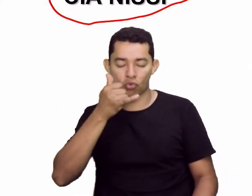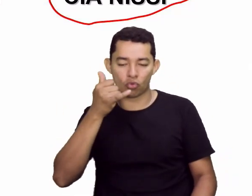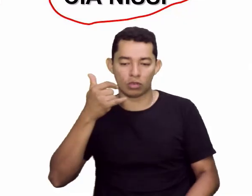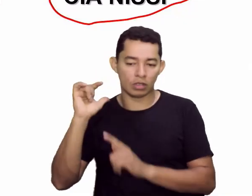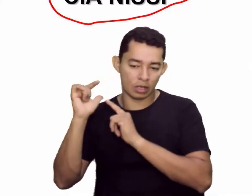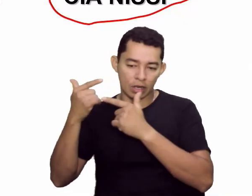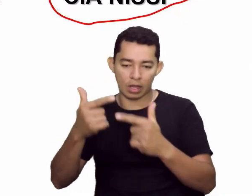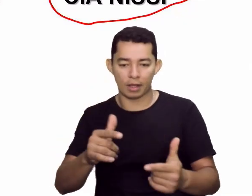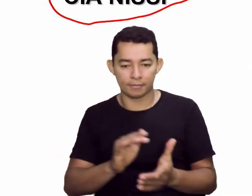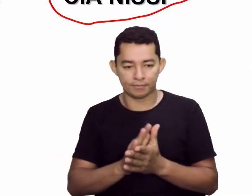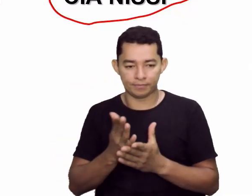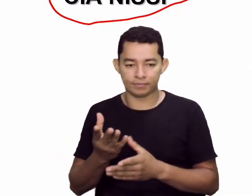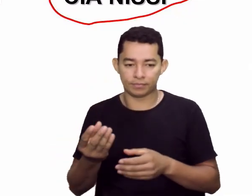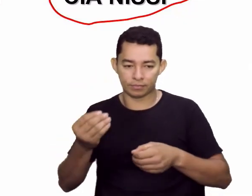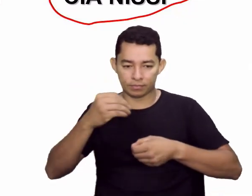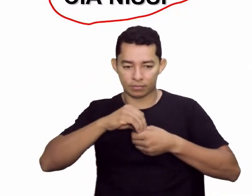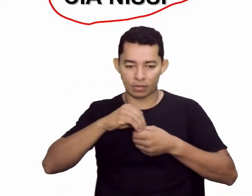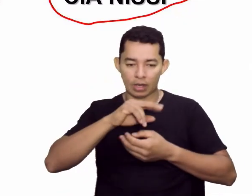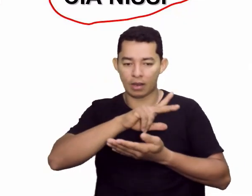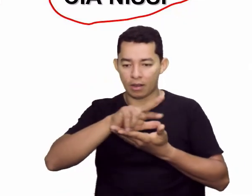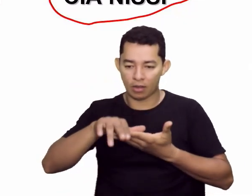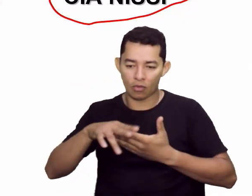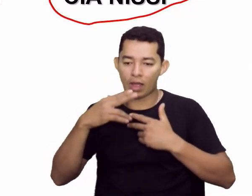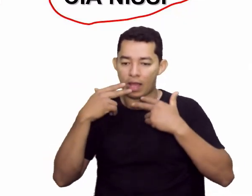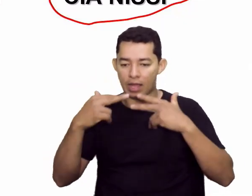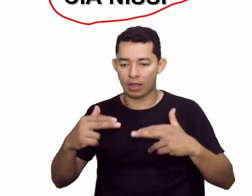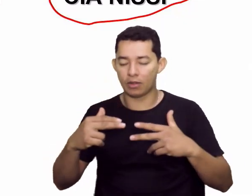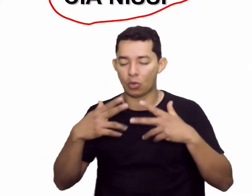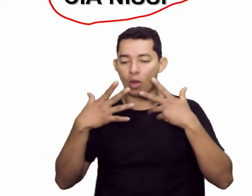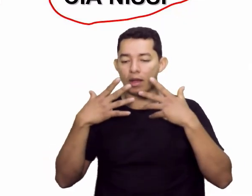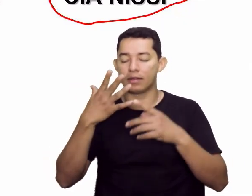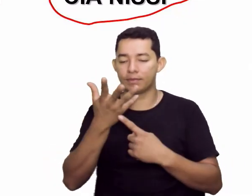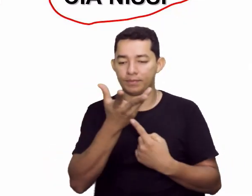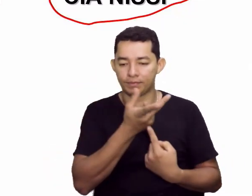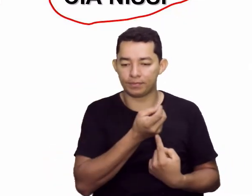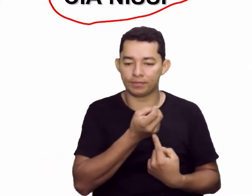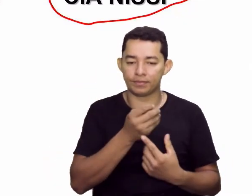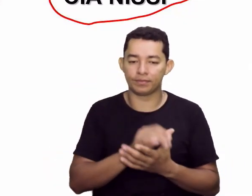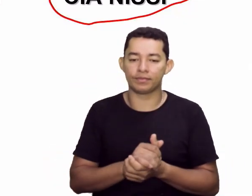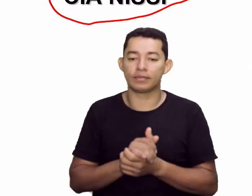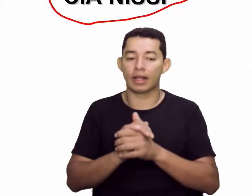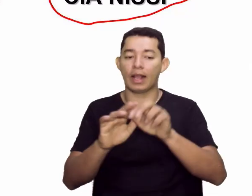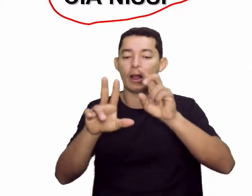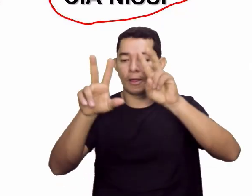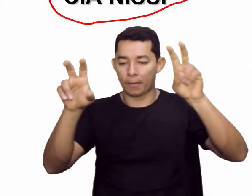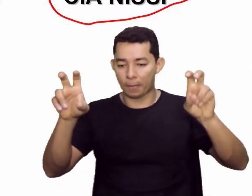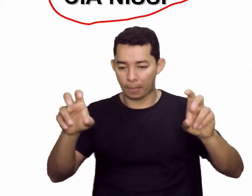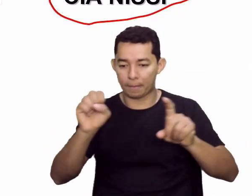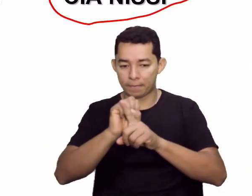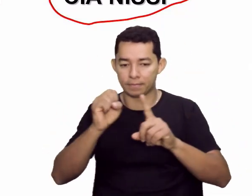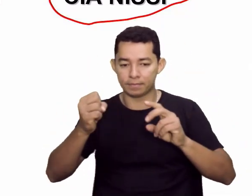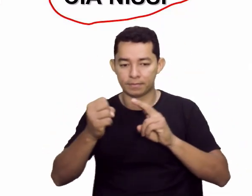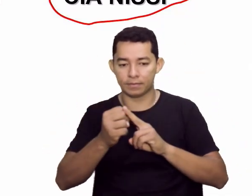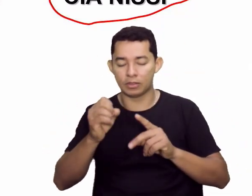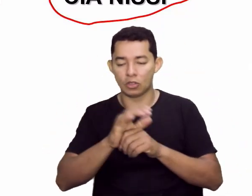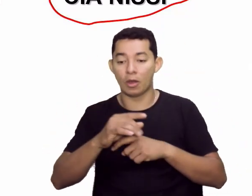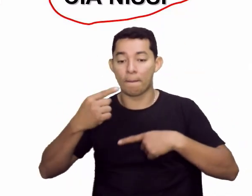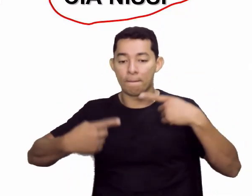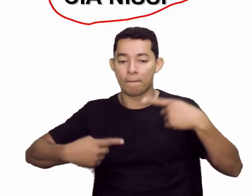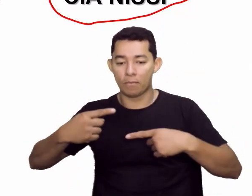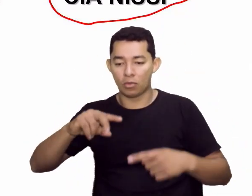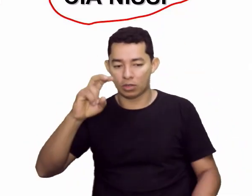tradicionais, a incorporação de múltiplas linguagens artísticas, temáticas sociais, políticas